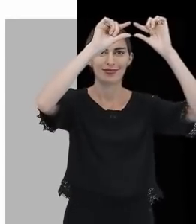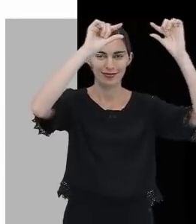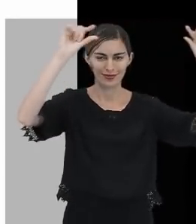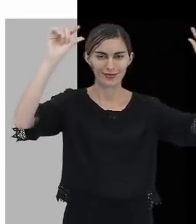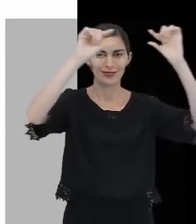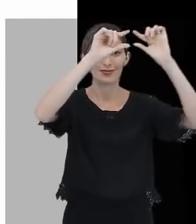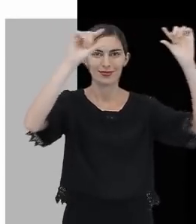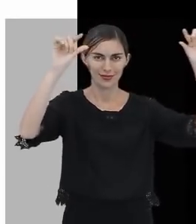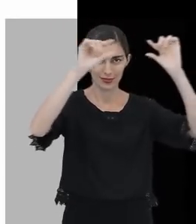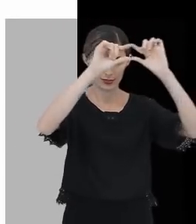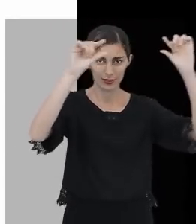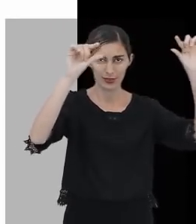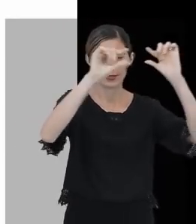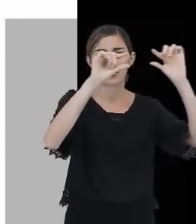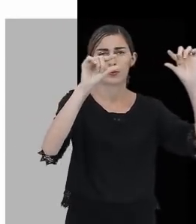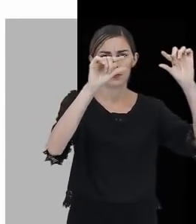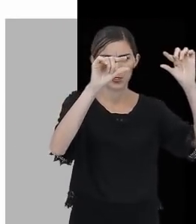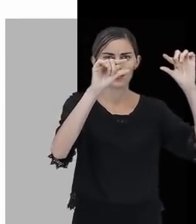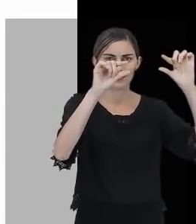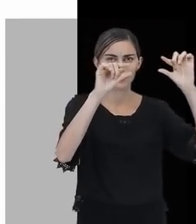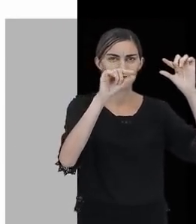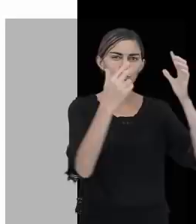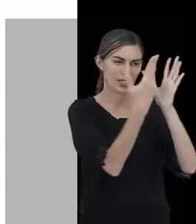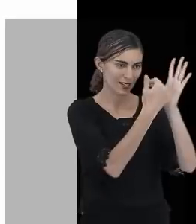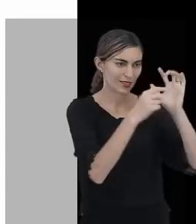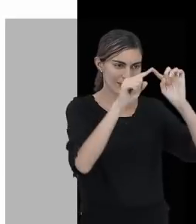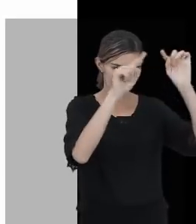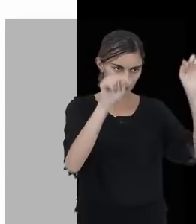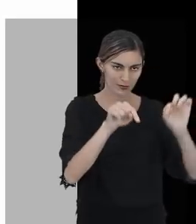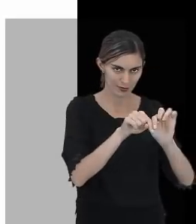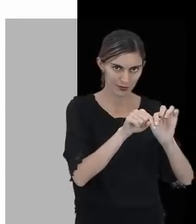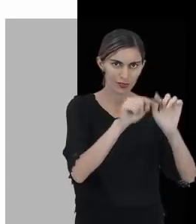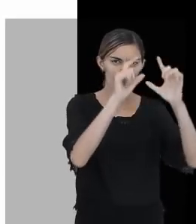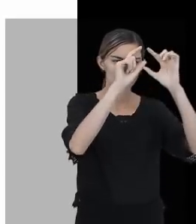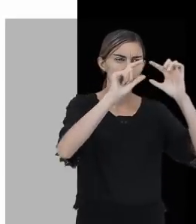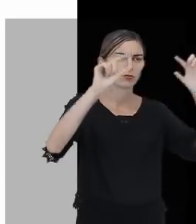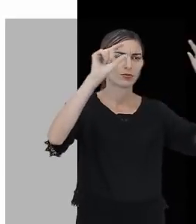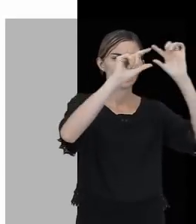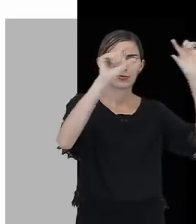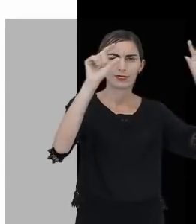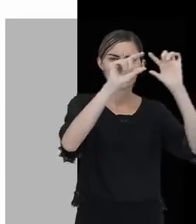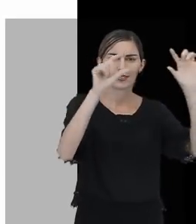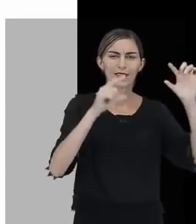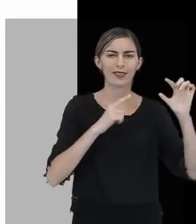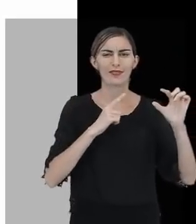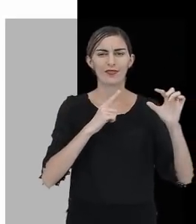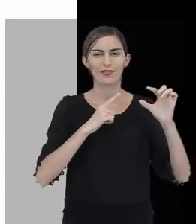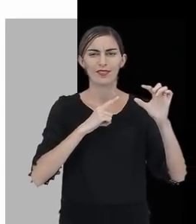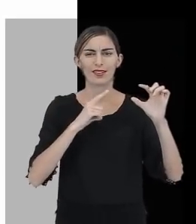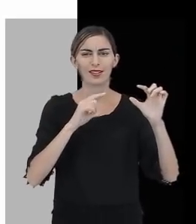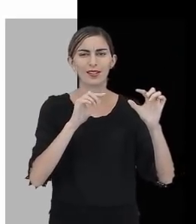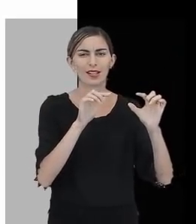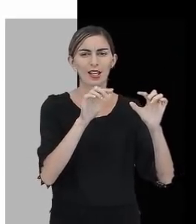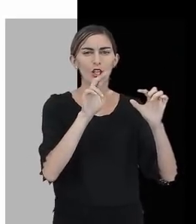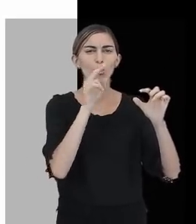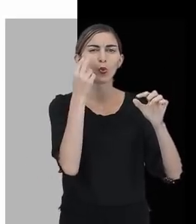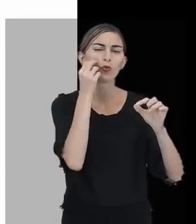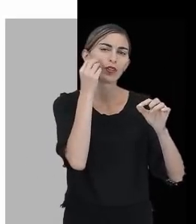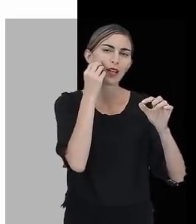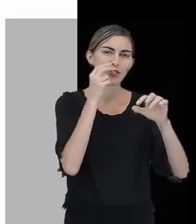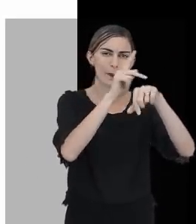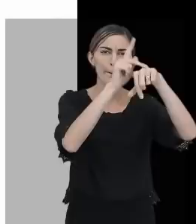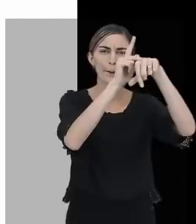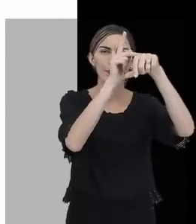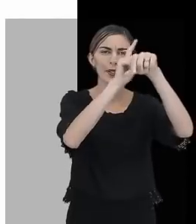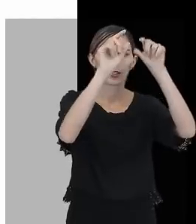seu background, e em cima da imagem de background e da imagem do Android está esse Frame Layout Demo, esse Text